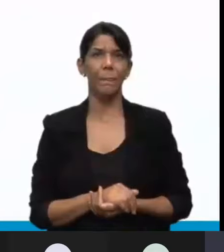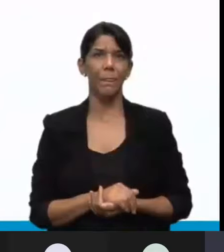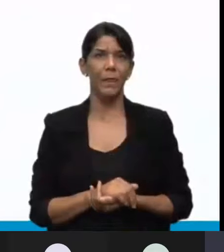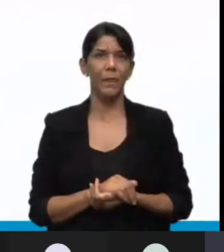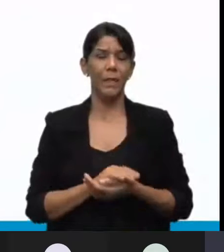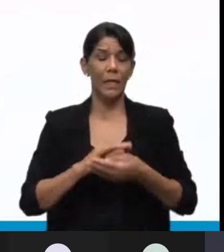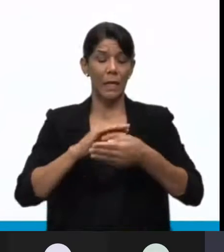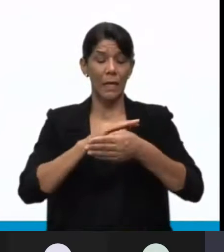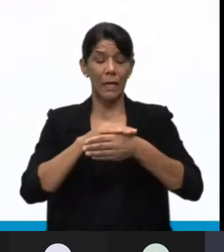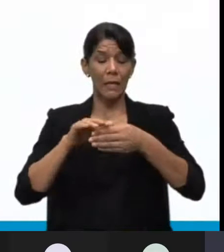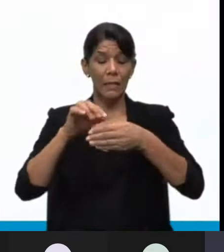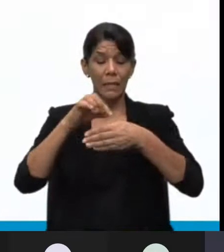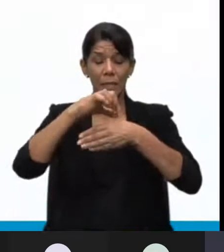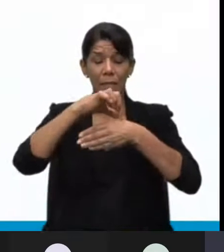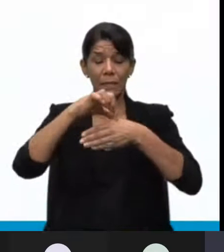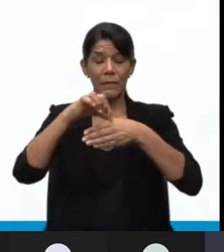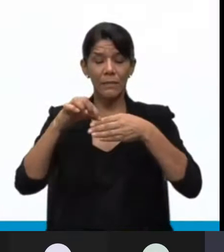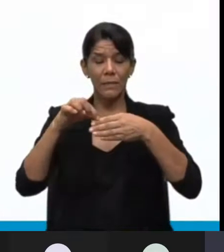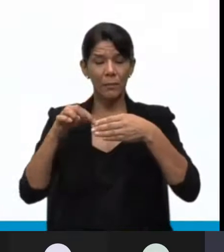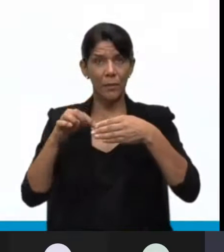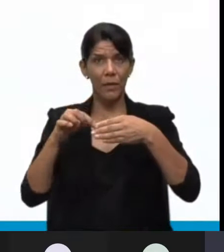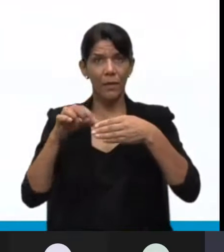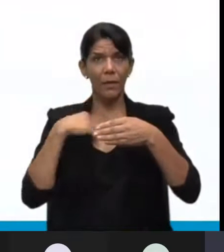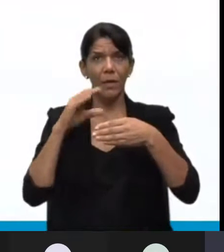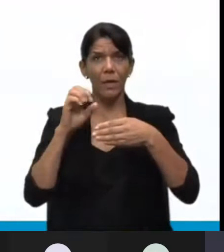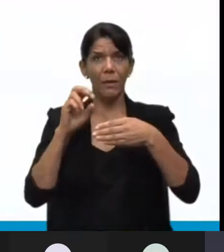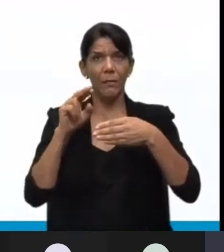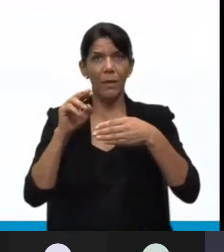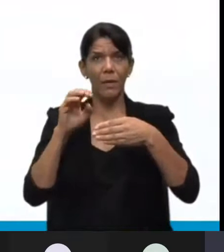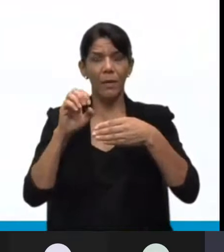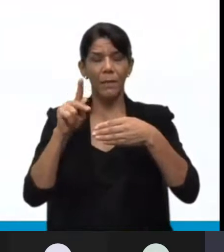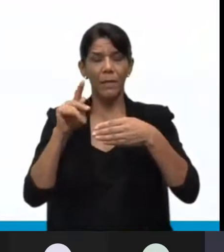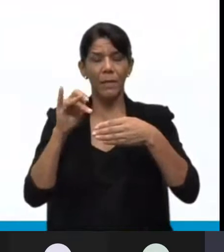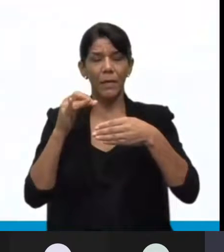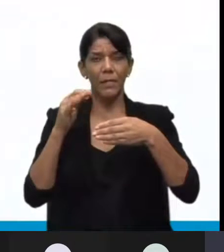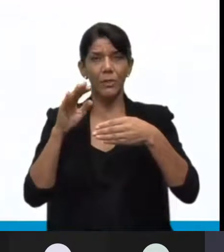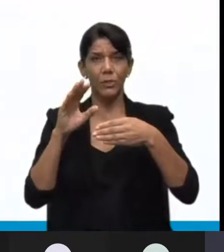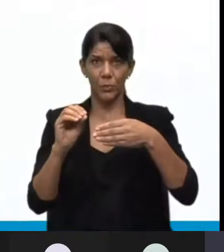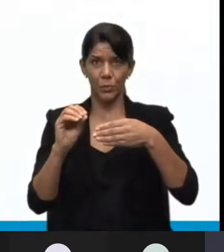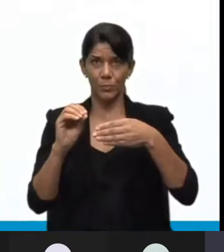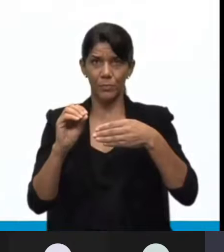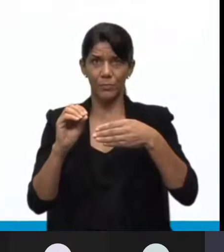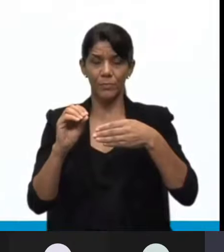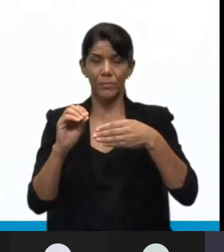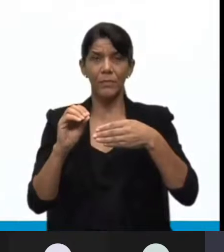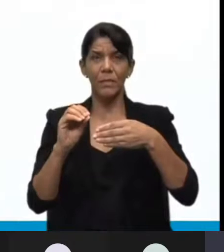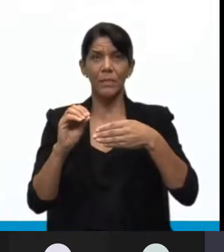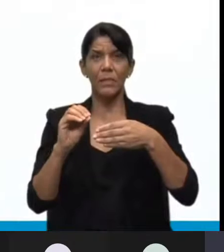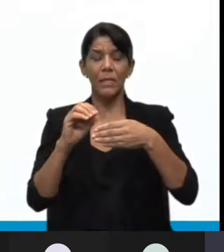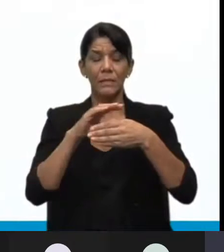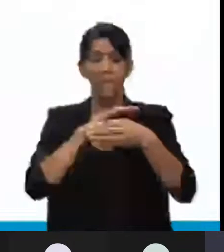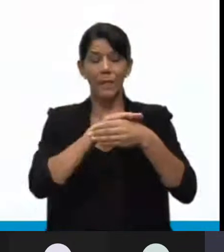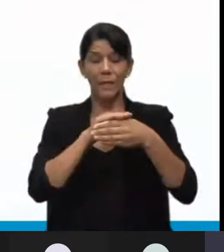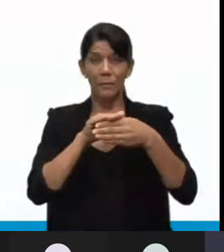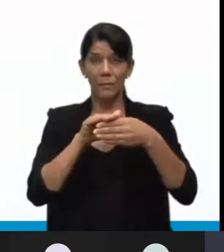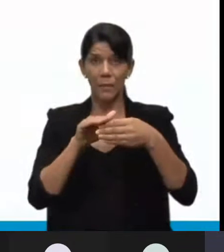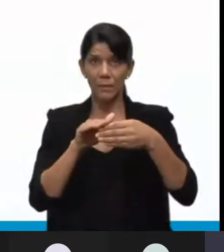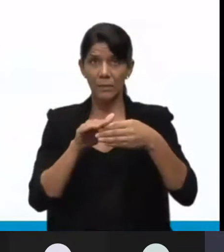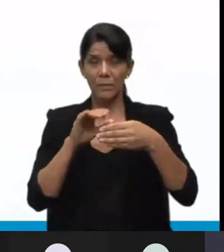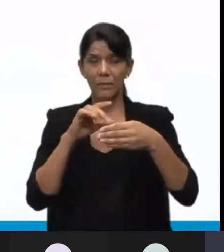ó, eu vou ter a minha camada epicárdica, tá? A minha